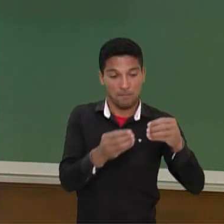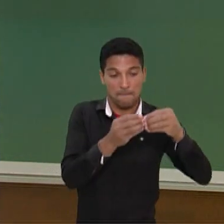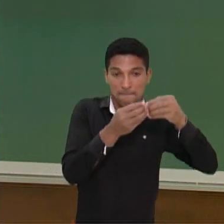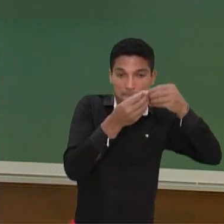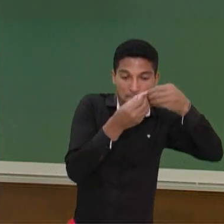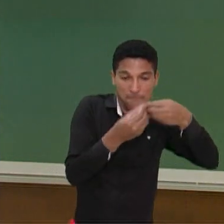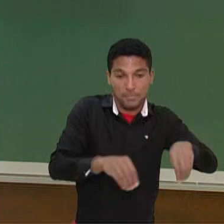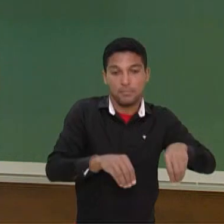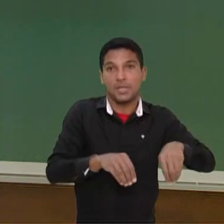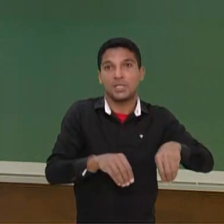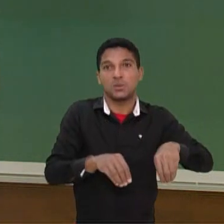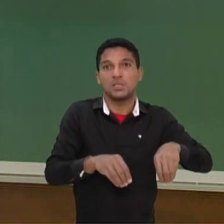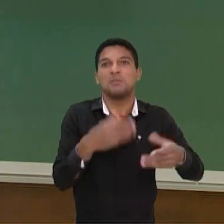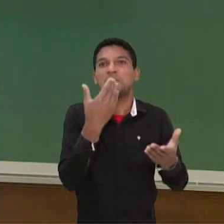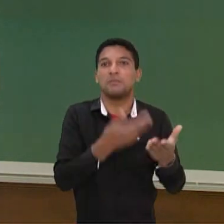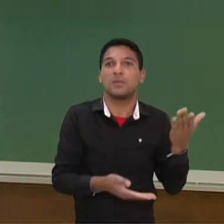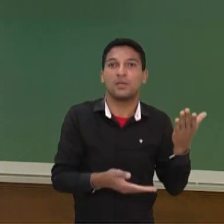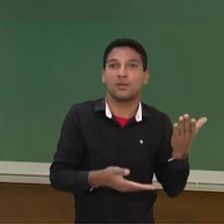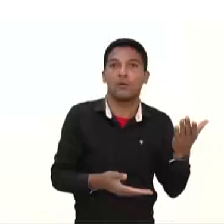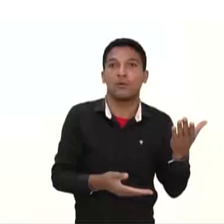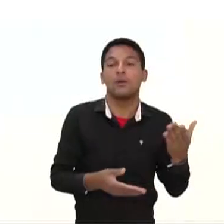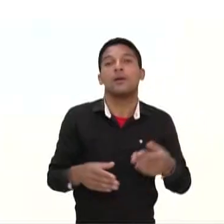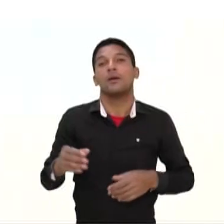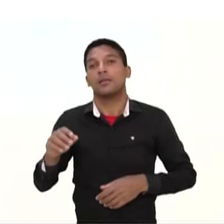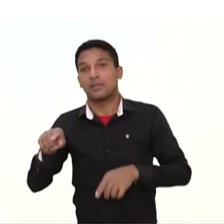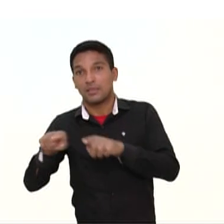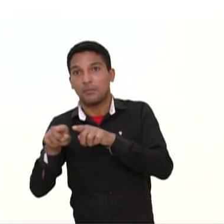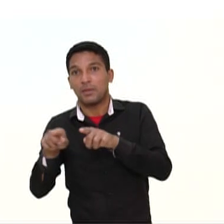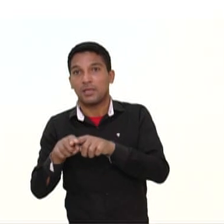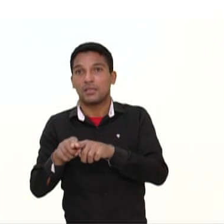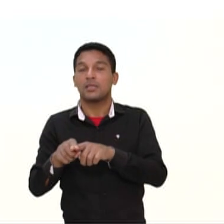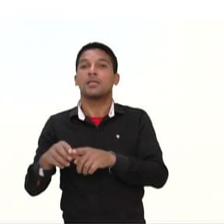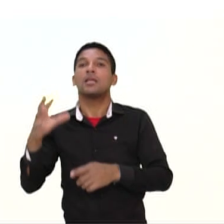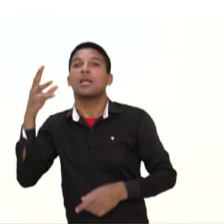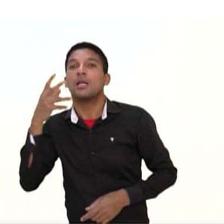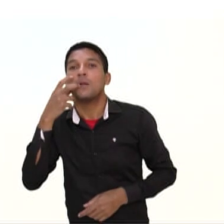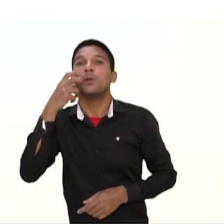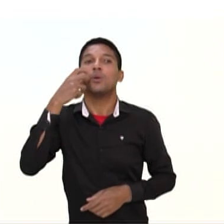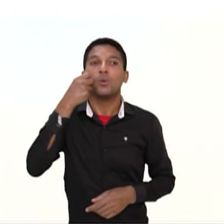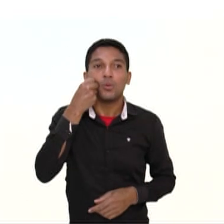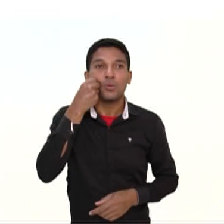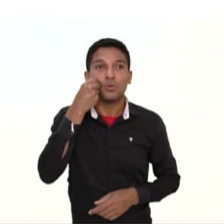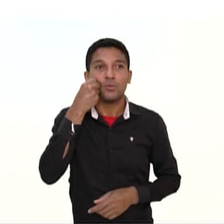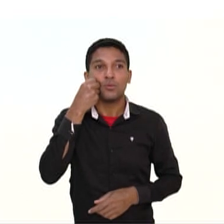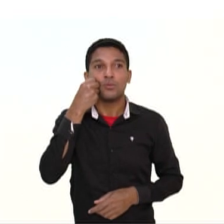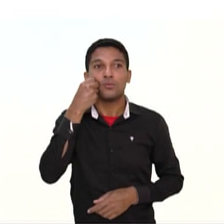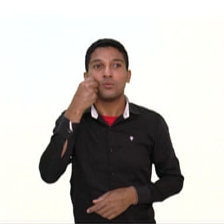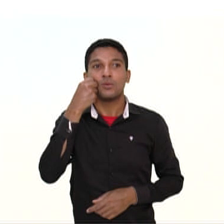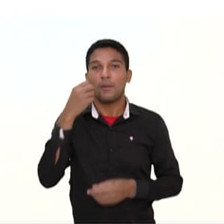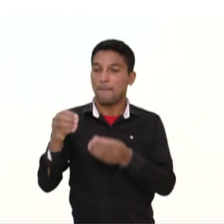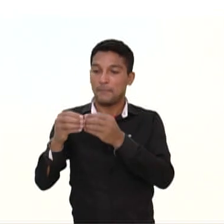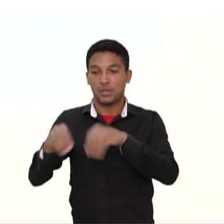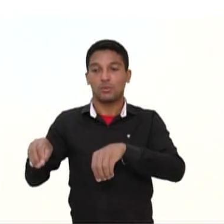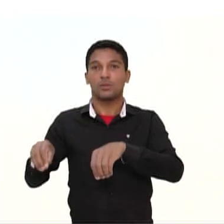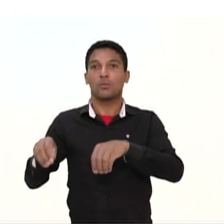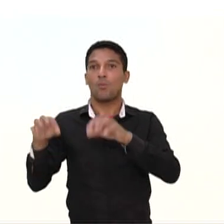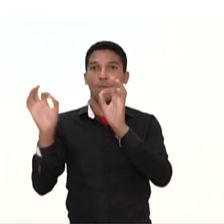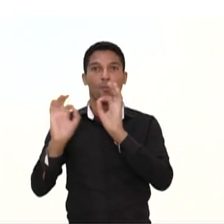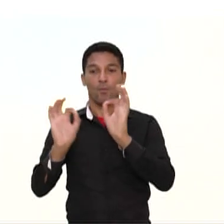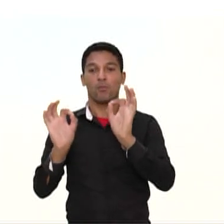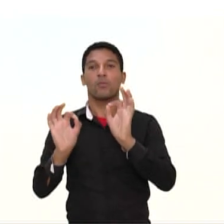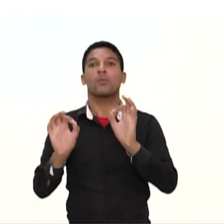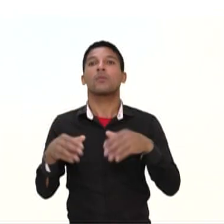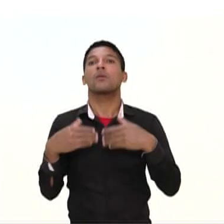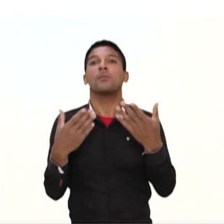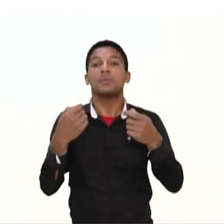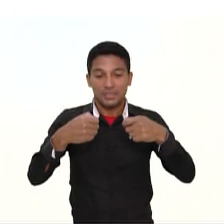seja, né, leia de novo se você não sabe o que é para calcular, se é o X ou se é o L. Está tudo escrito aí no enunciado, você consegue ter essa